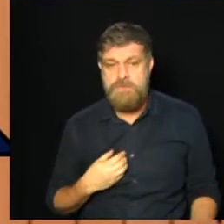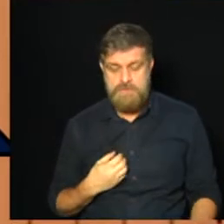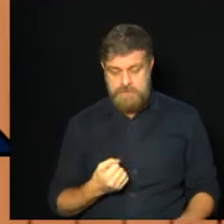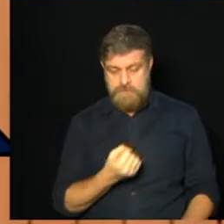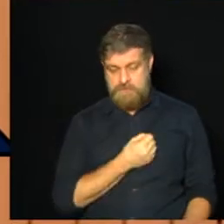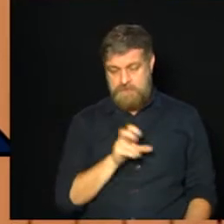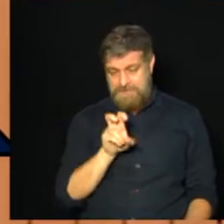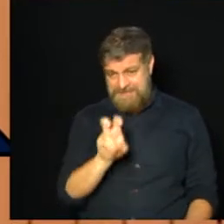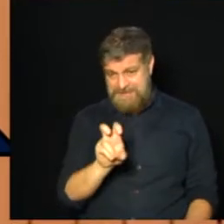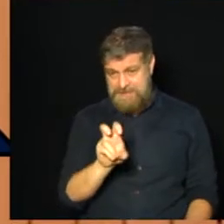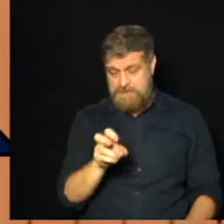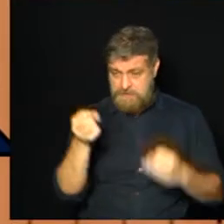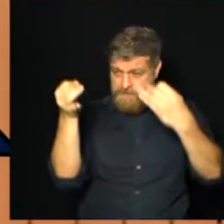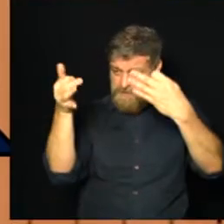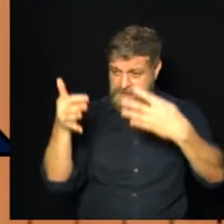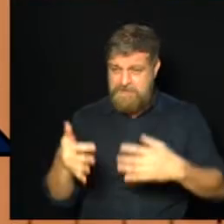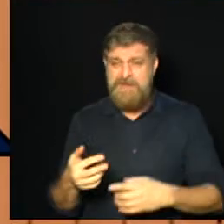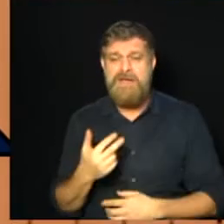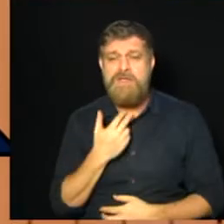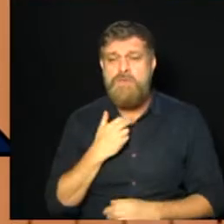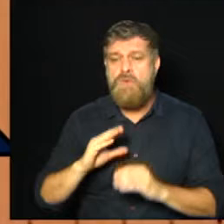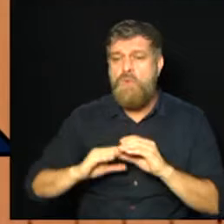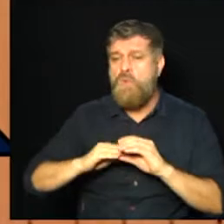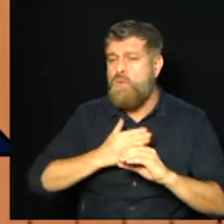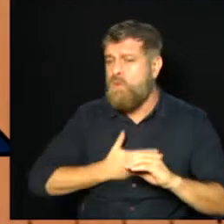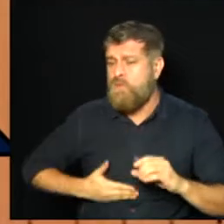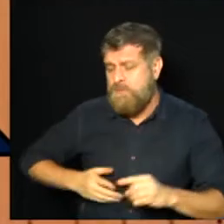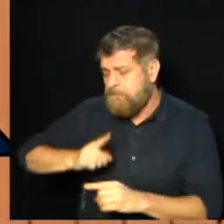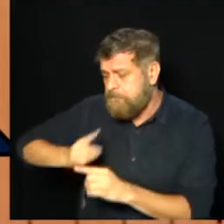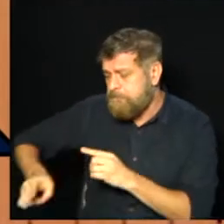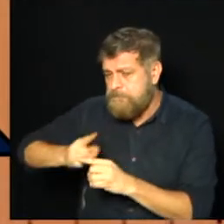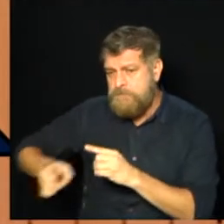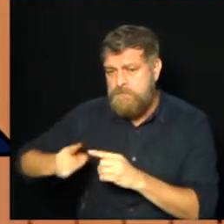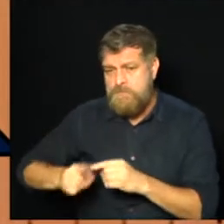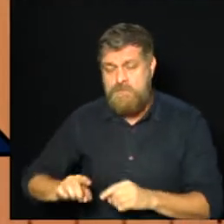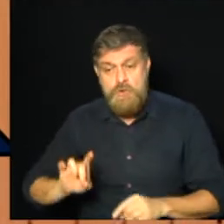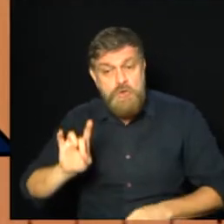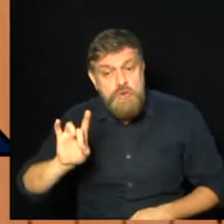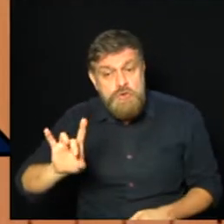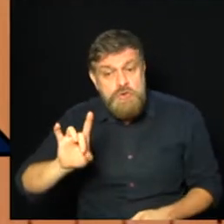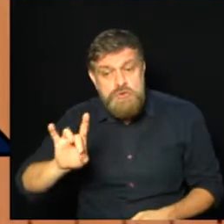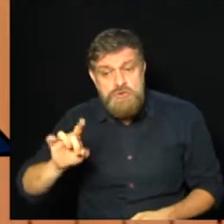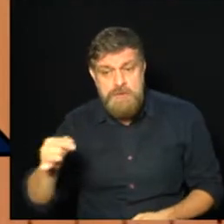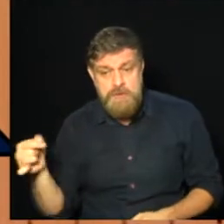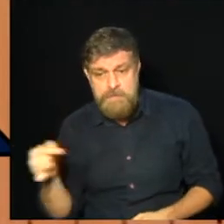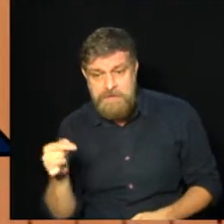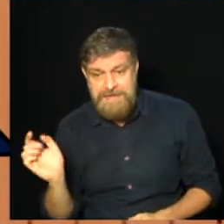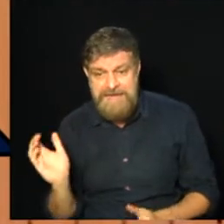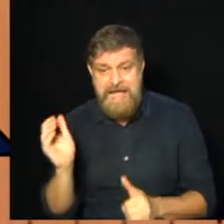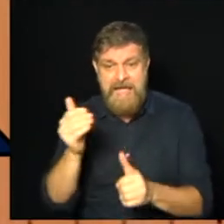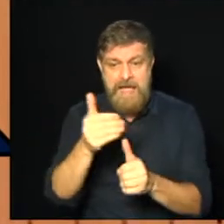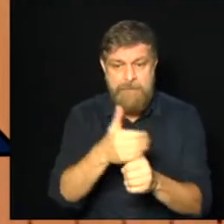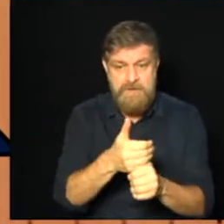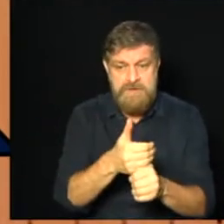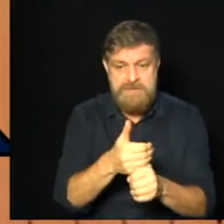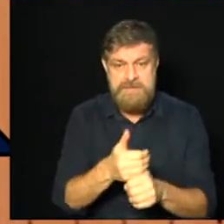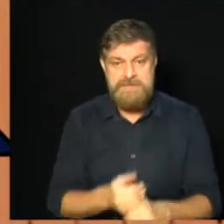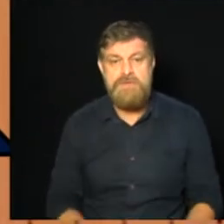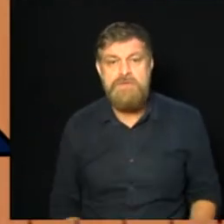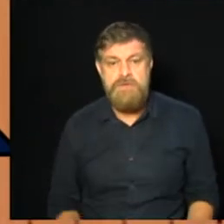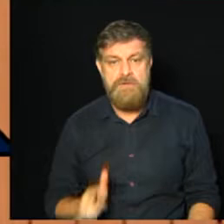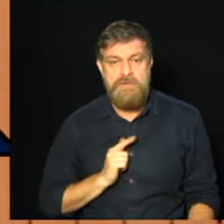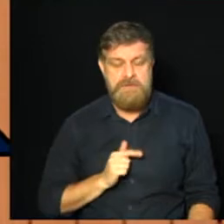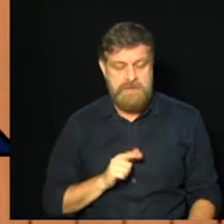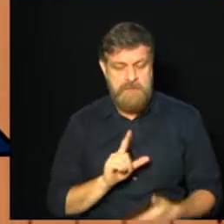diz que fica impedido de realizar concurso público, exceto para as reposições de vacâncias previstas